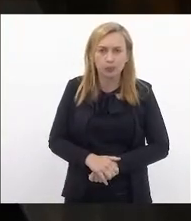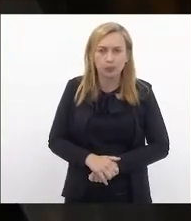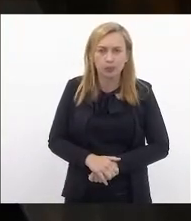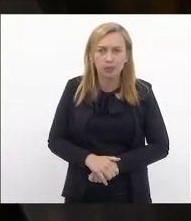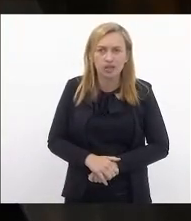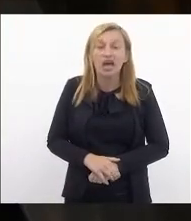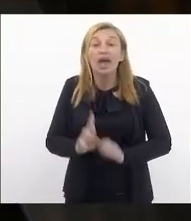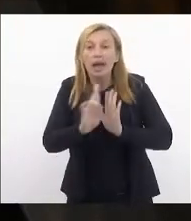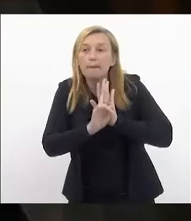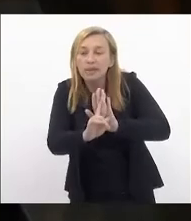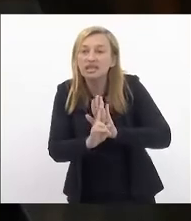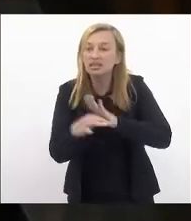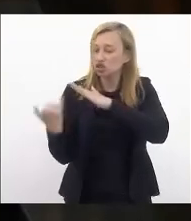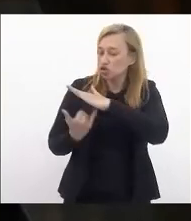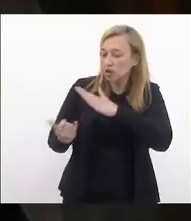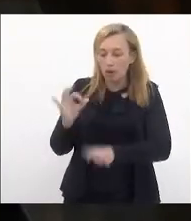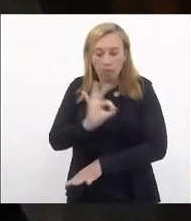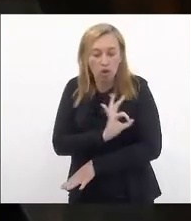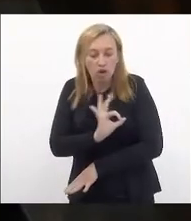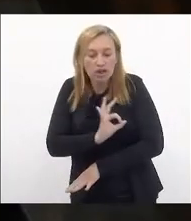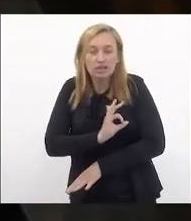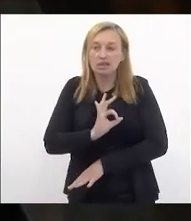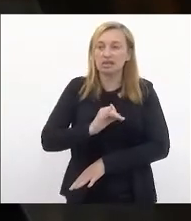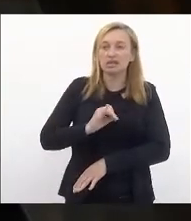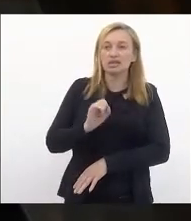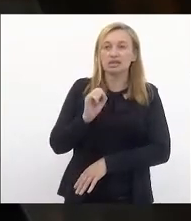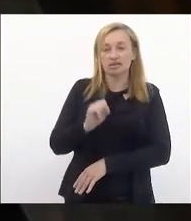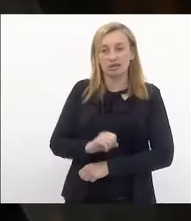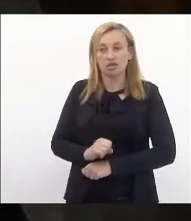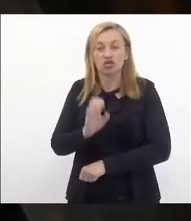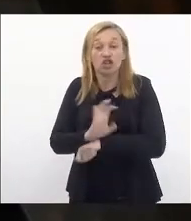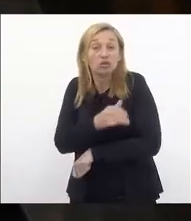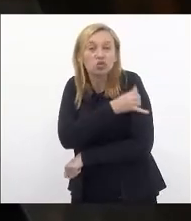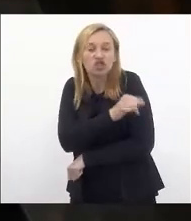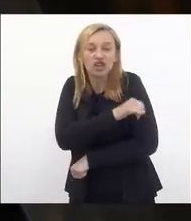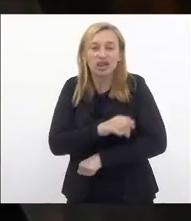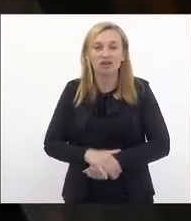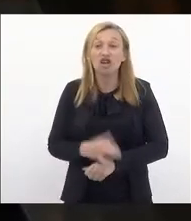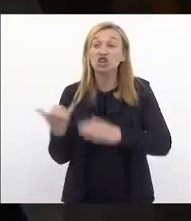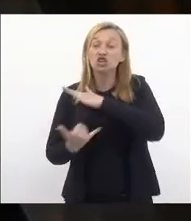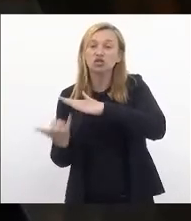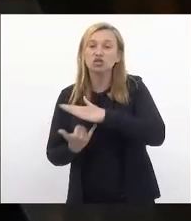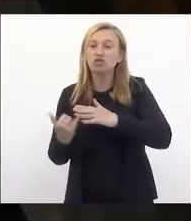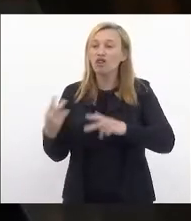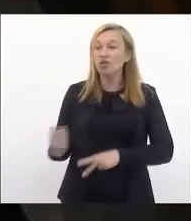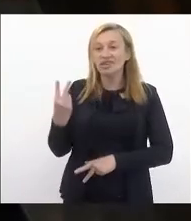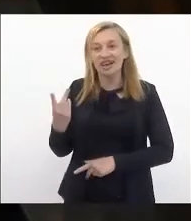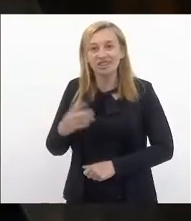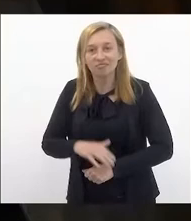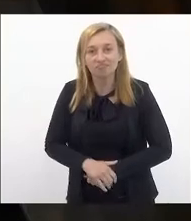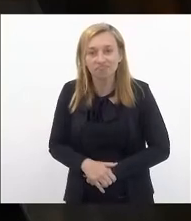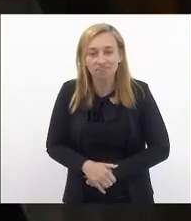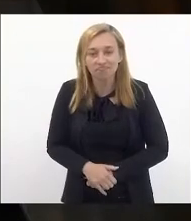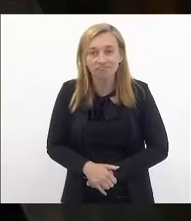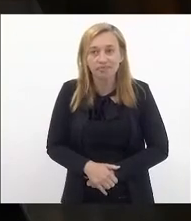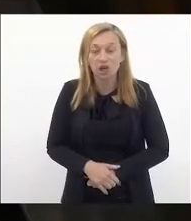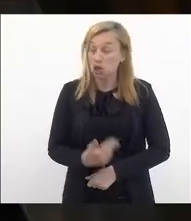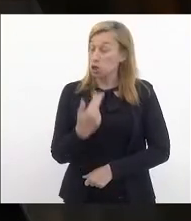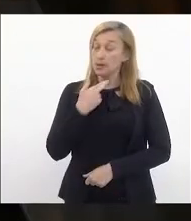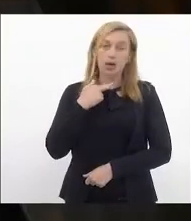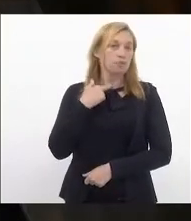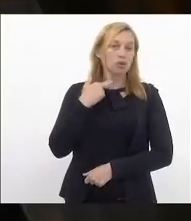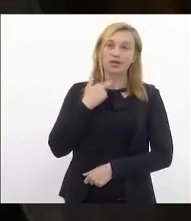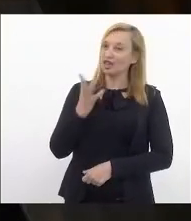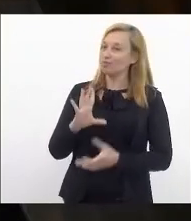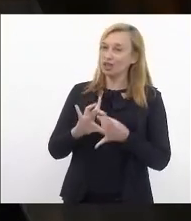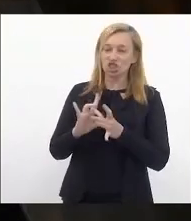representa a instituição polícia militar do estado do Rio de Janeiro instituição honrada não podemos nos